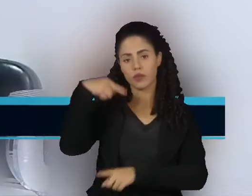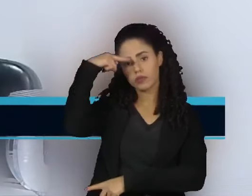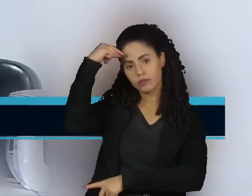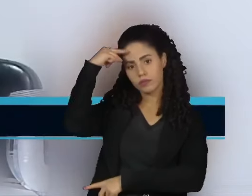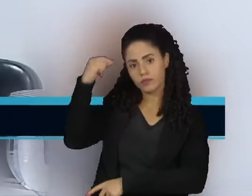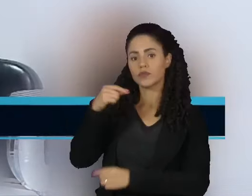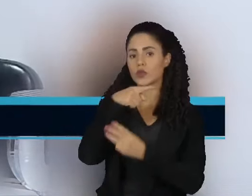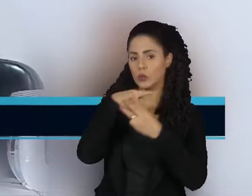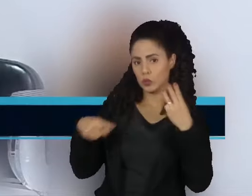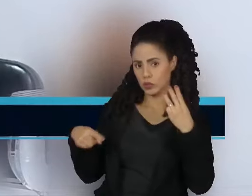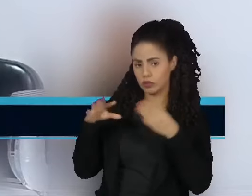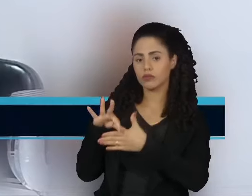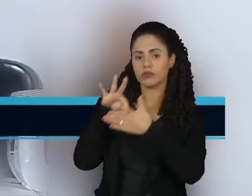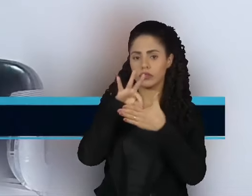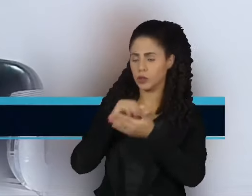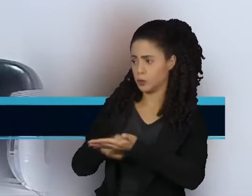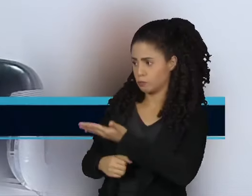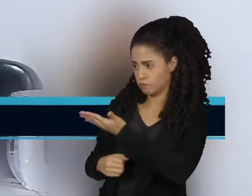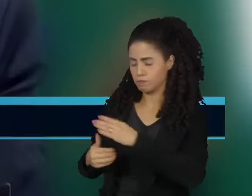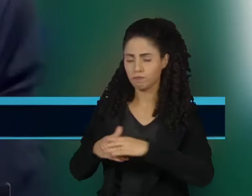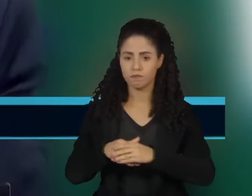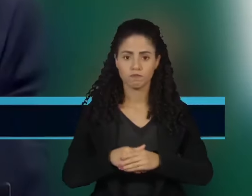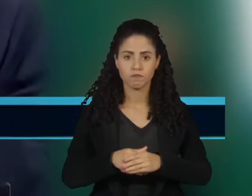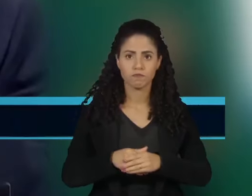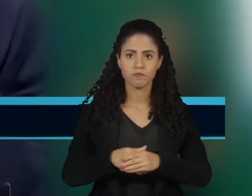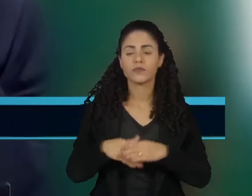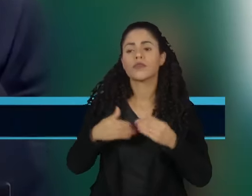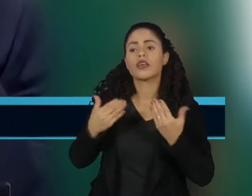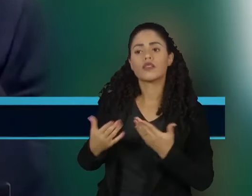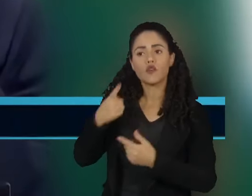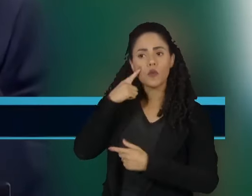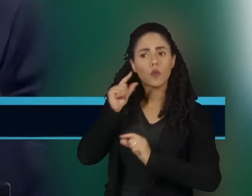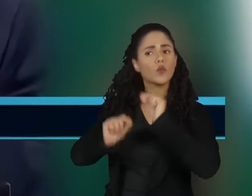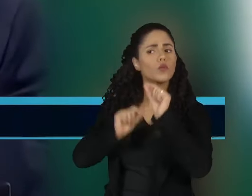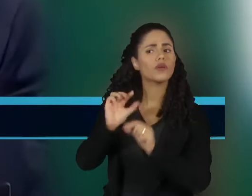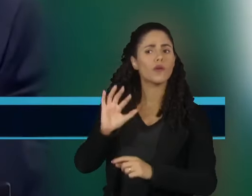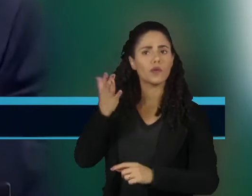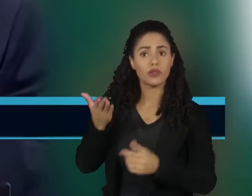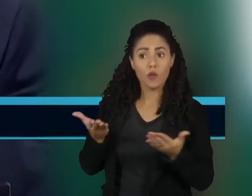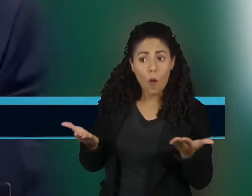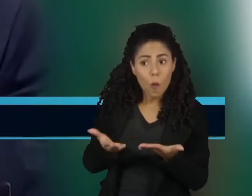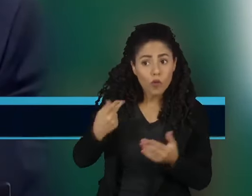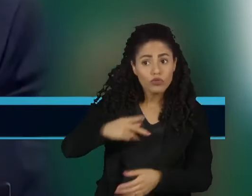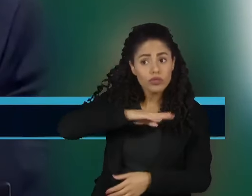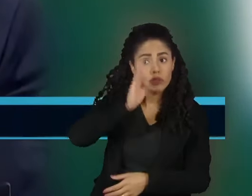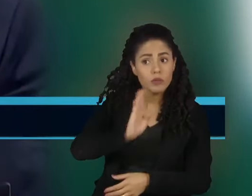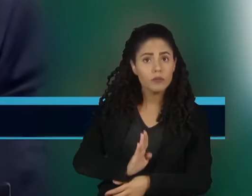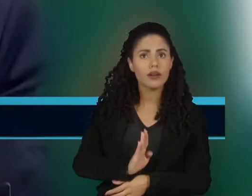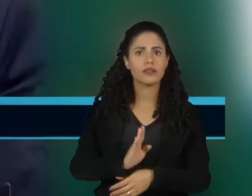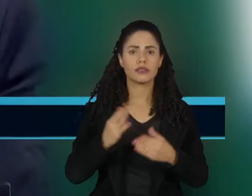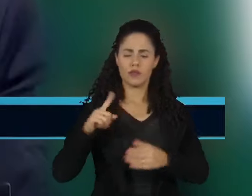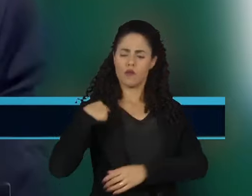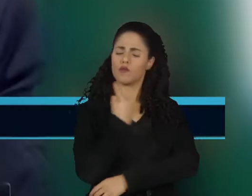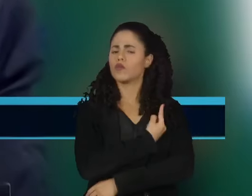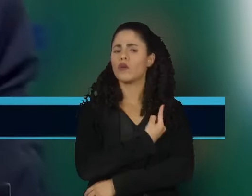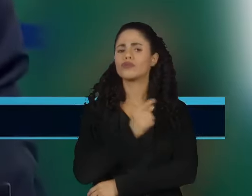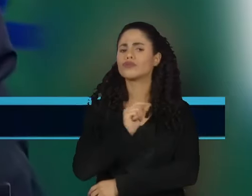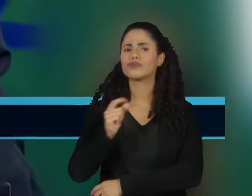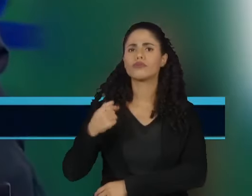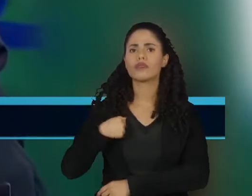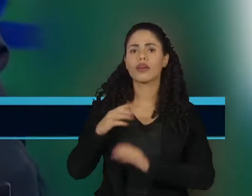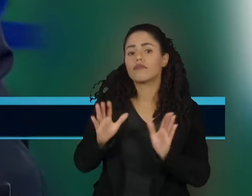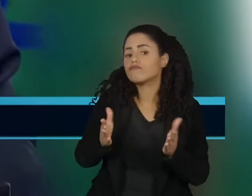Tribunal Federal, Luiz Roberto Barroso. O dado concreto é que, hoje no Brasil, a gente não